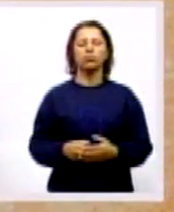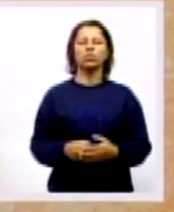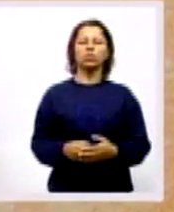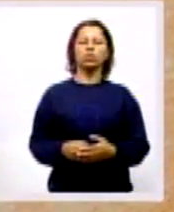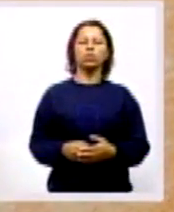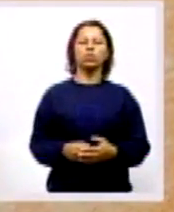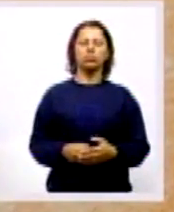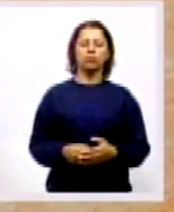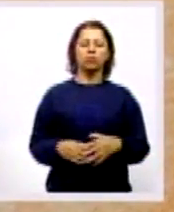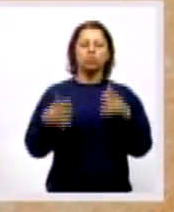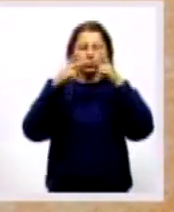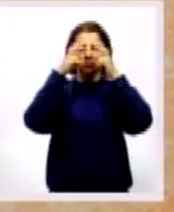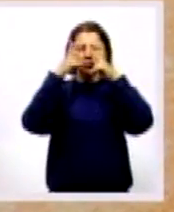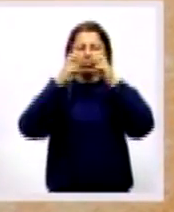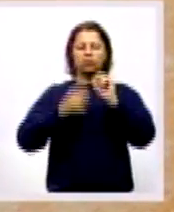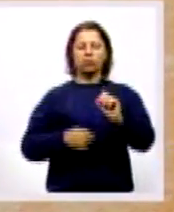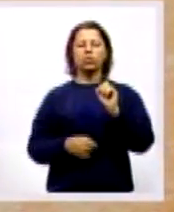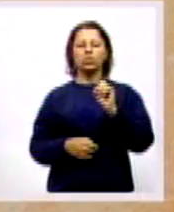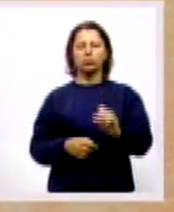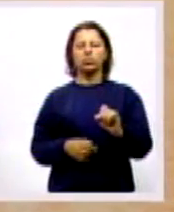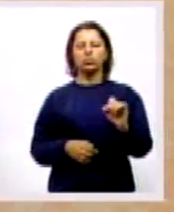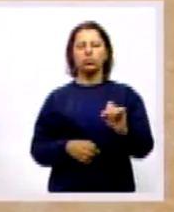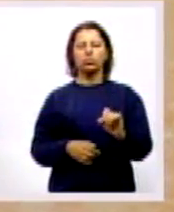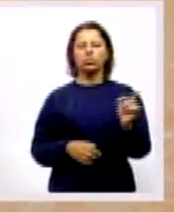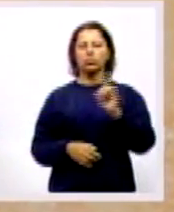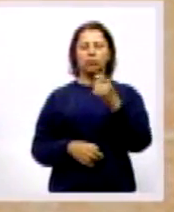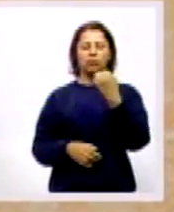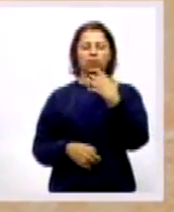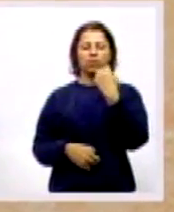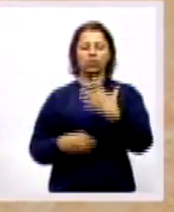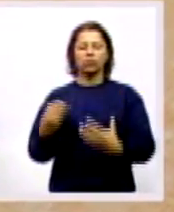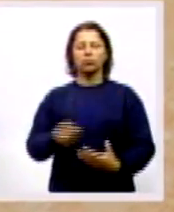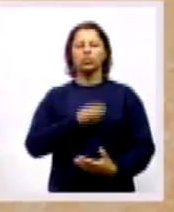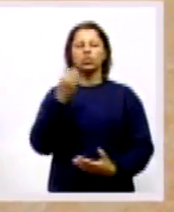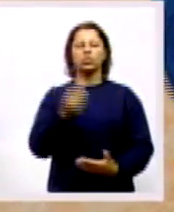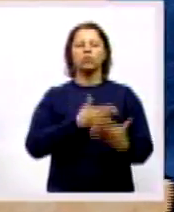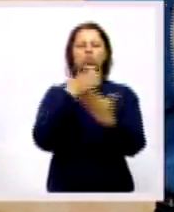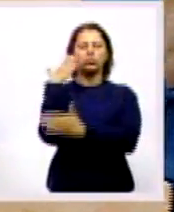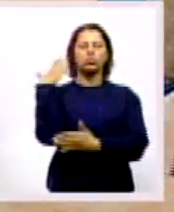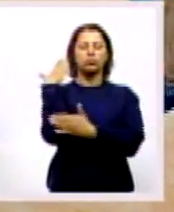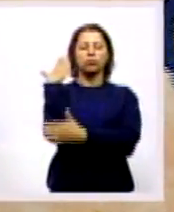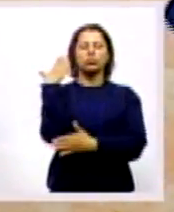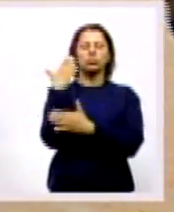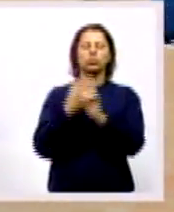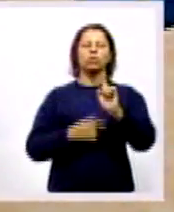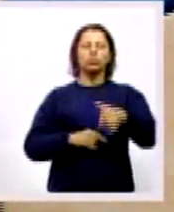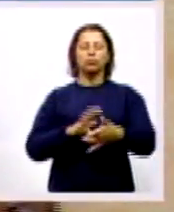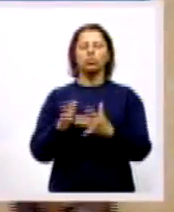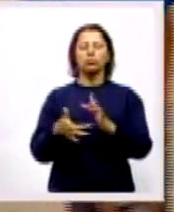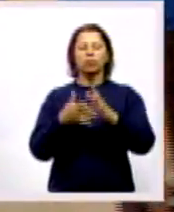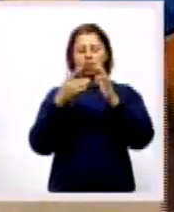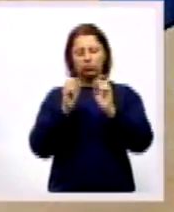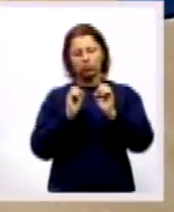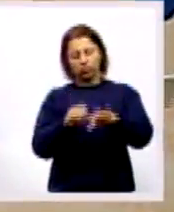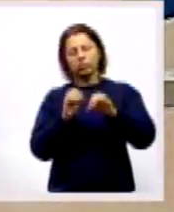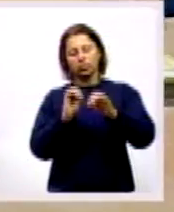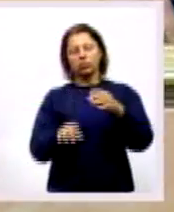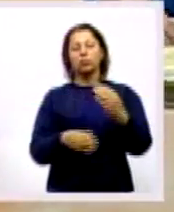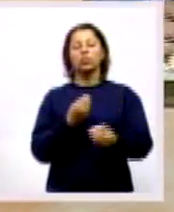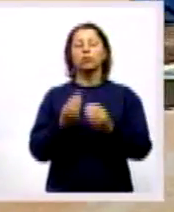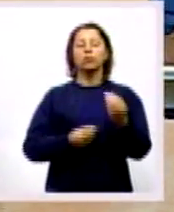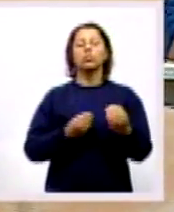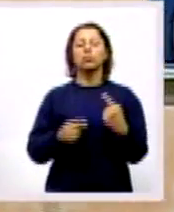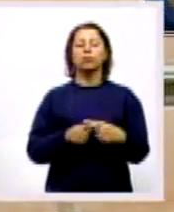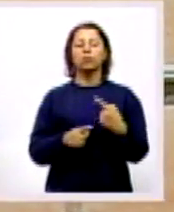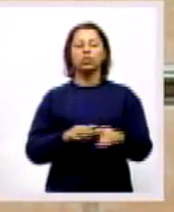a descobrir que não vale a pena viver na inveja. É Jesus que abre os olhos dele. Sabe como? Por